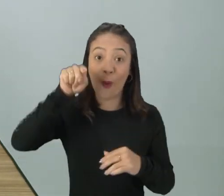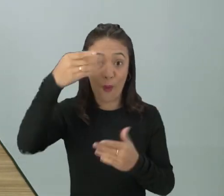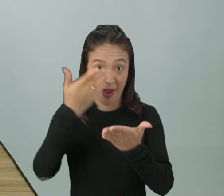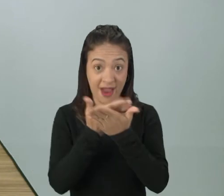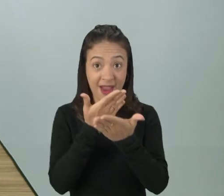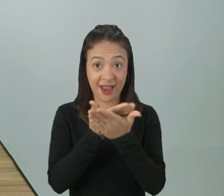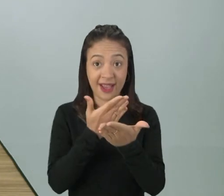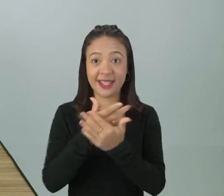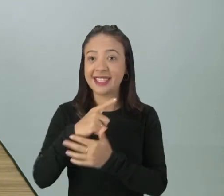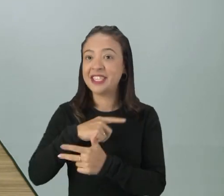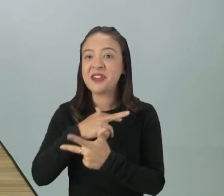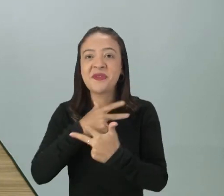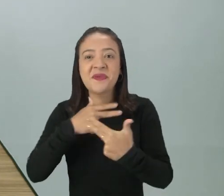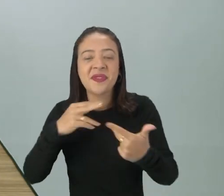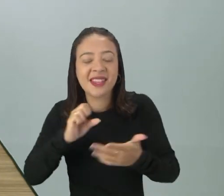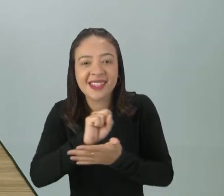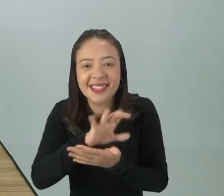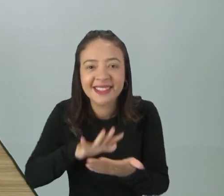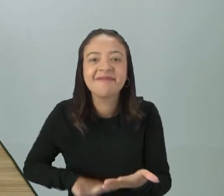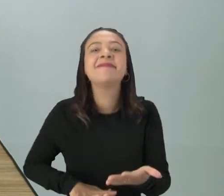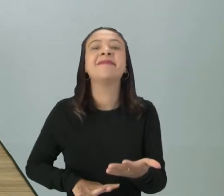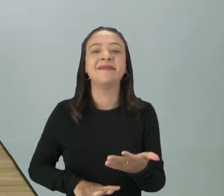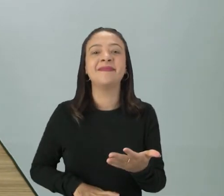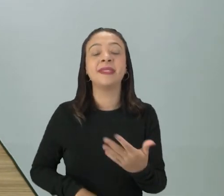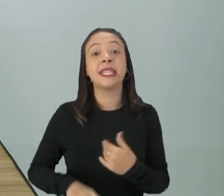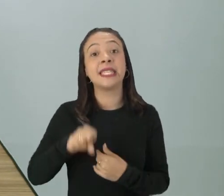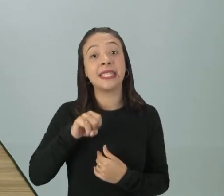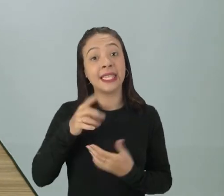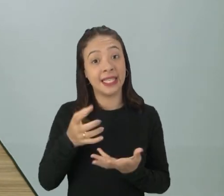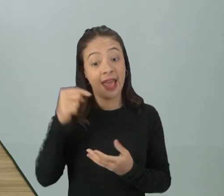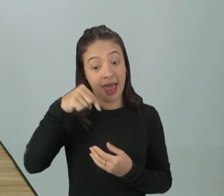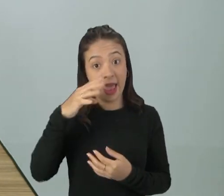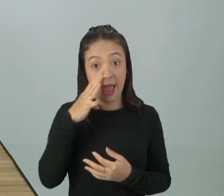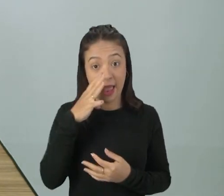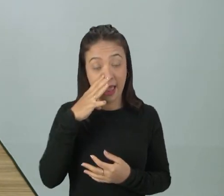aula teremos mais atividades. Para essa e